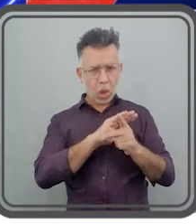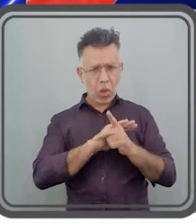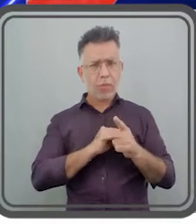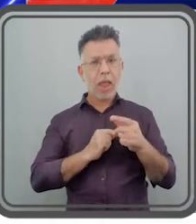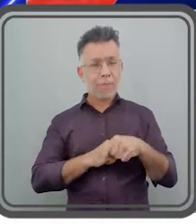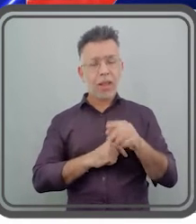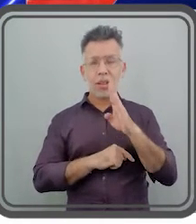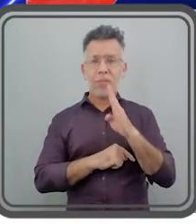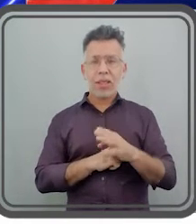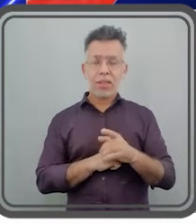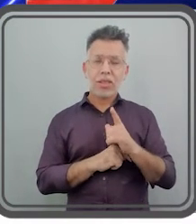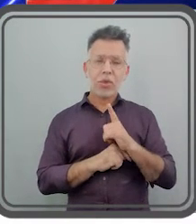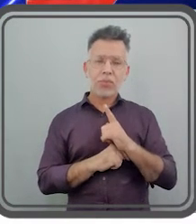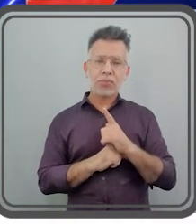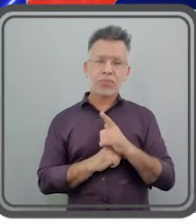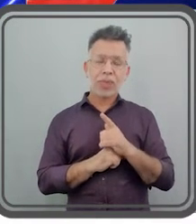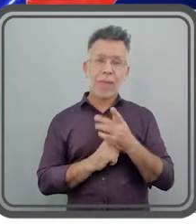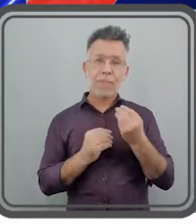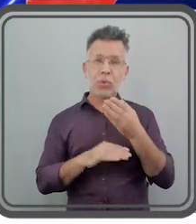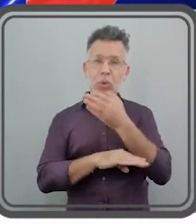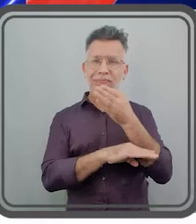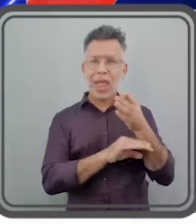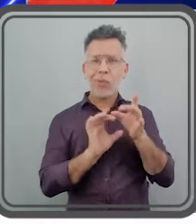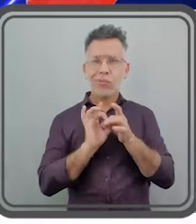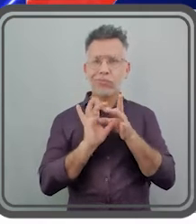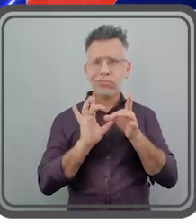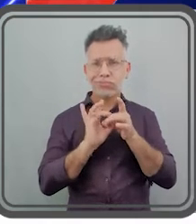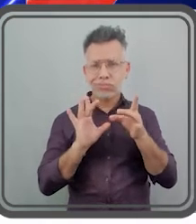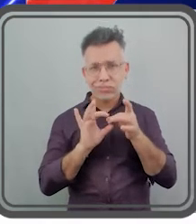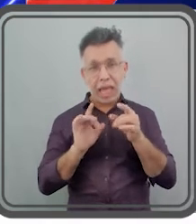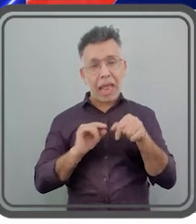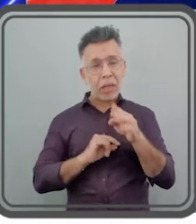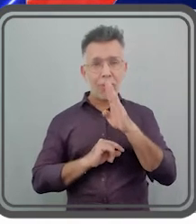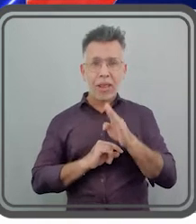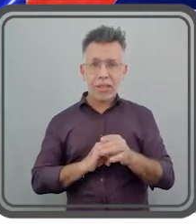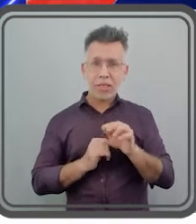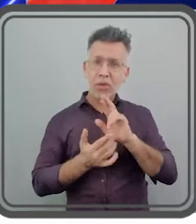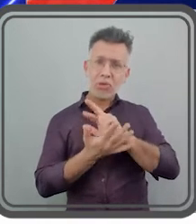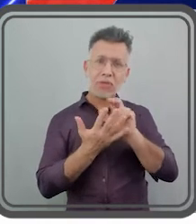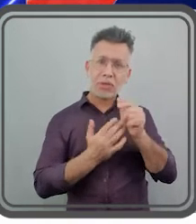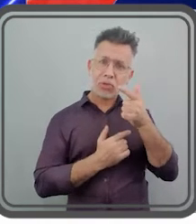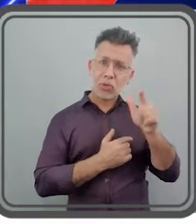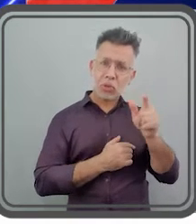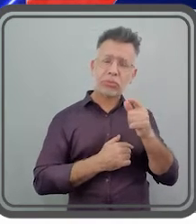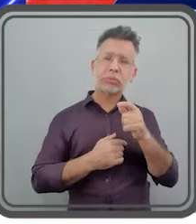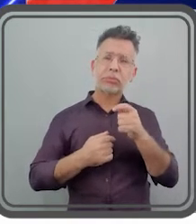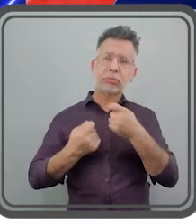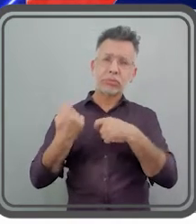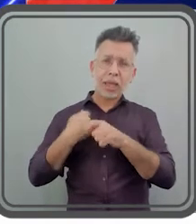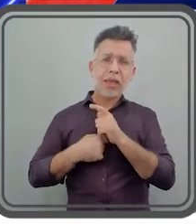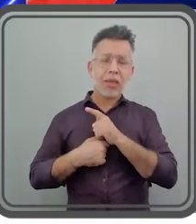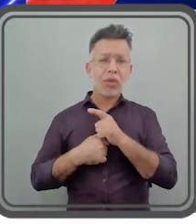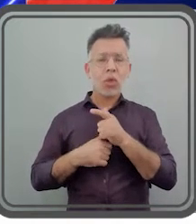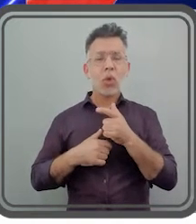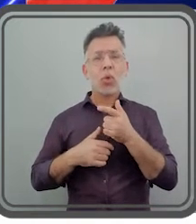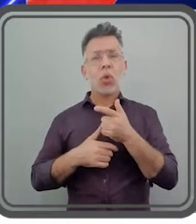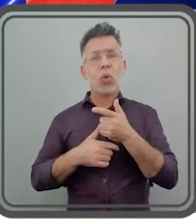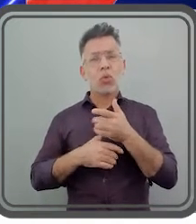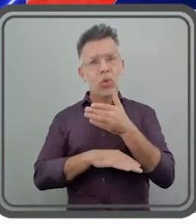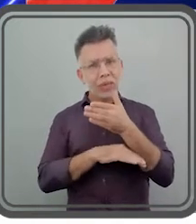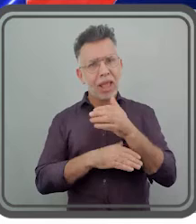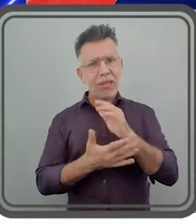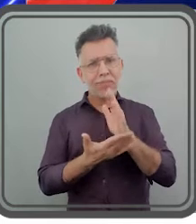mas aqui no Brasil a gente tem um o pendente entra no Brasil com diversos outros mercados é super